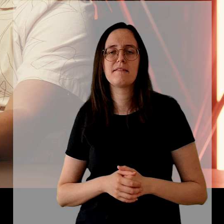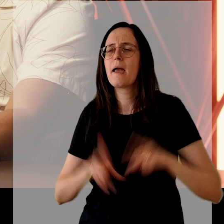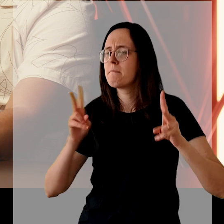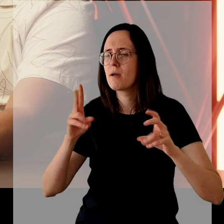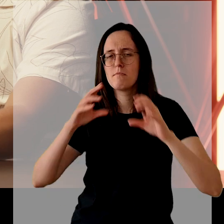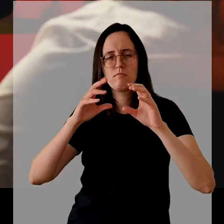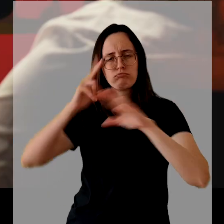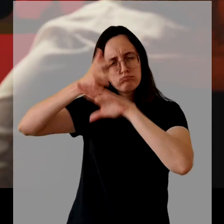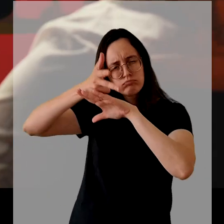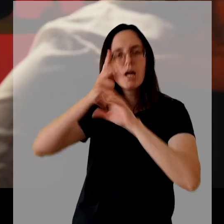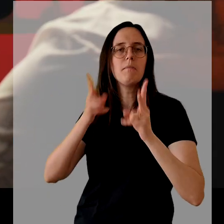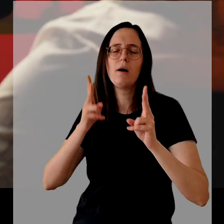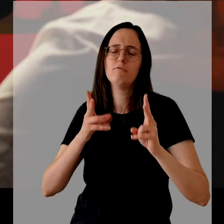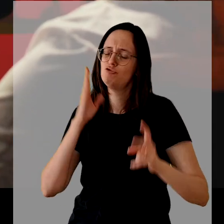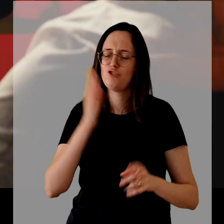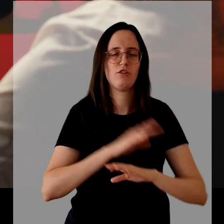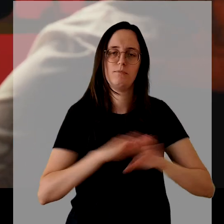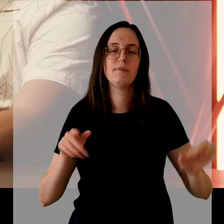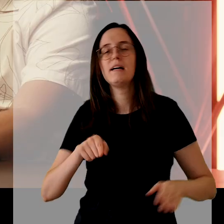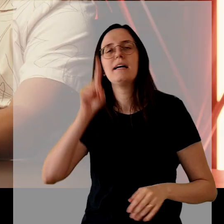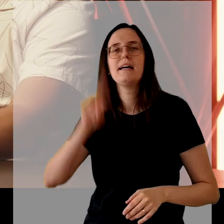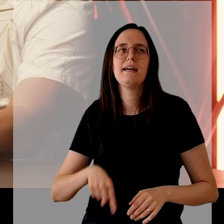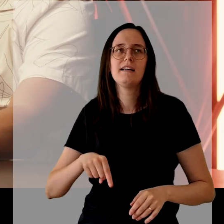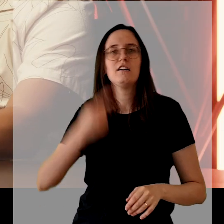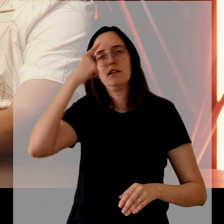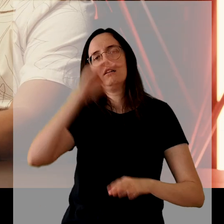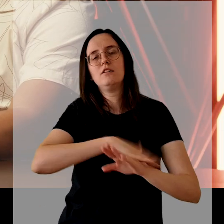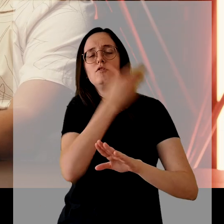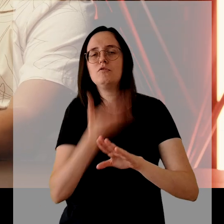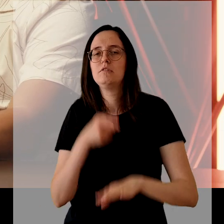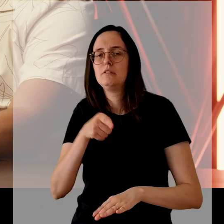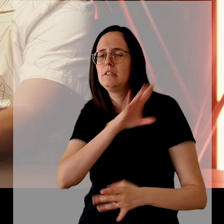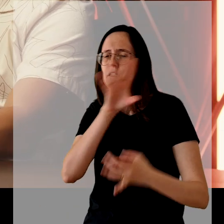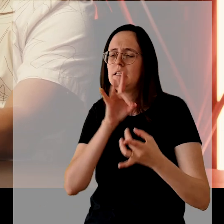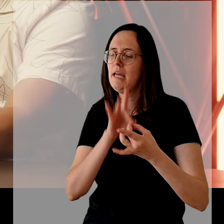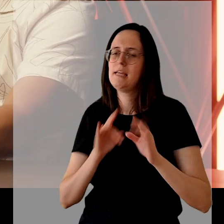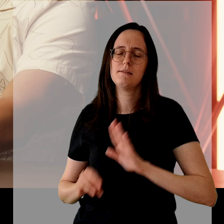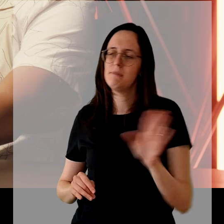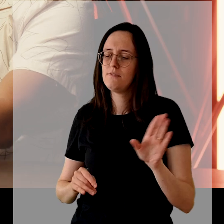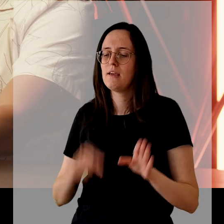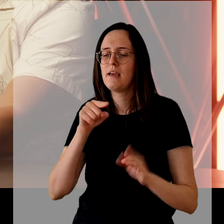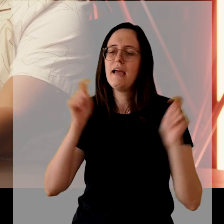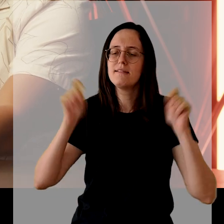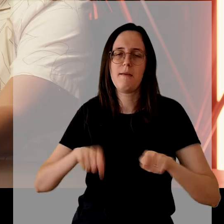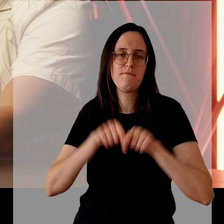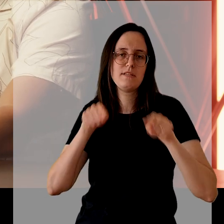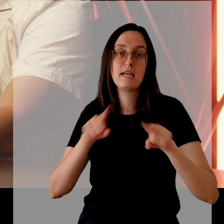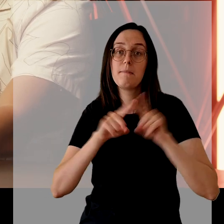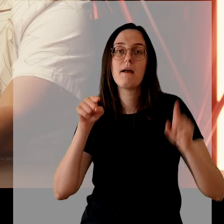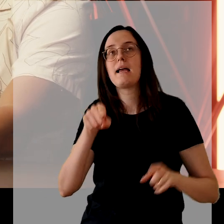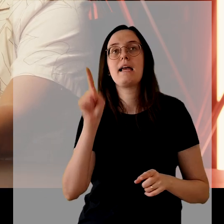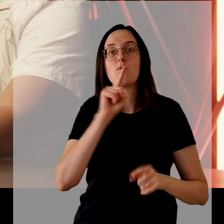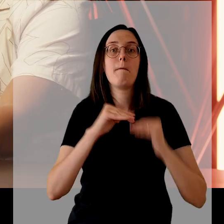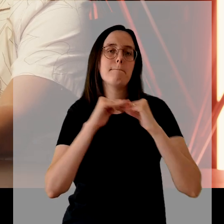mesma lente, vai direto. Né? Então é um caso bem, foi uma diária bem específica que dava para fazer isso,